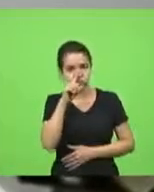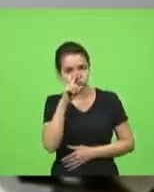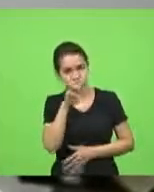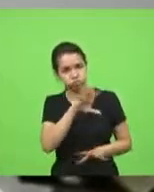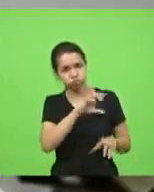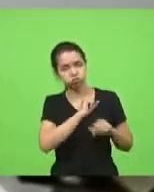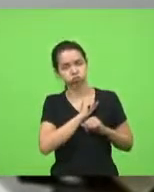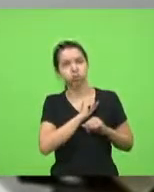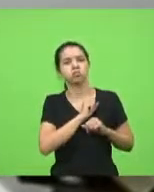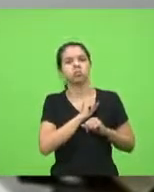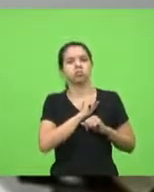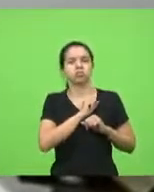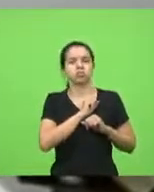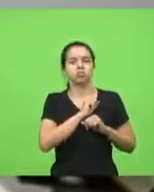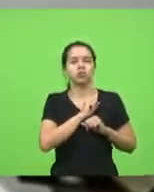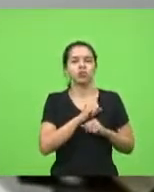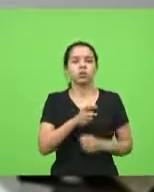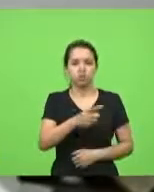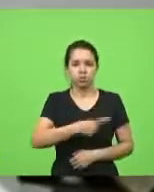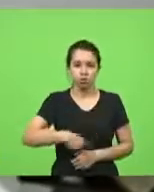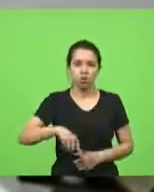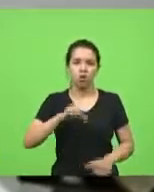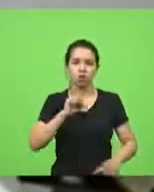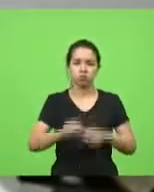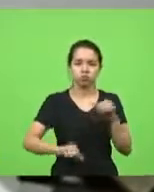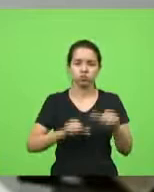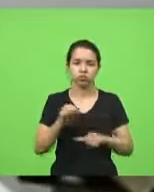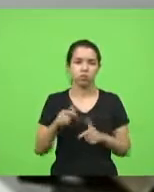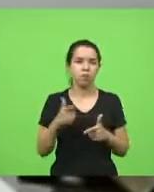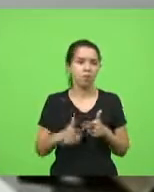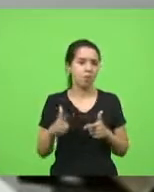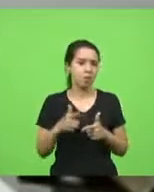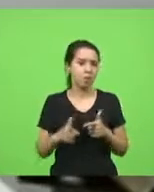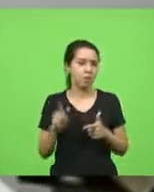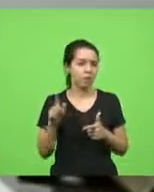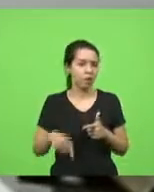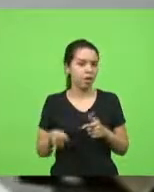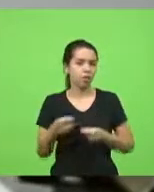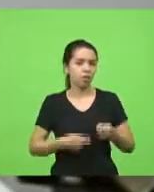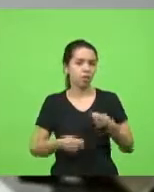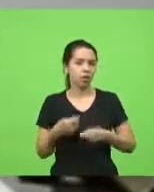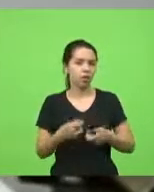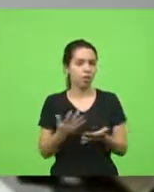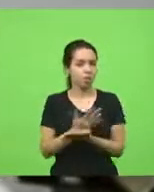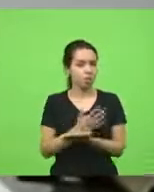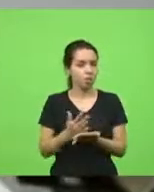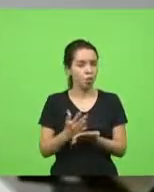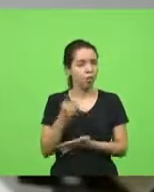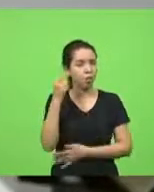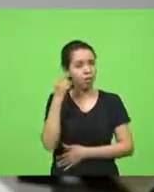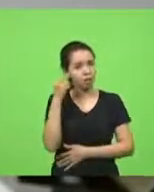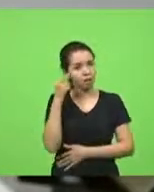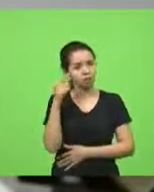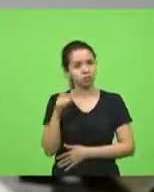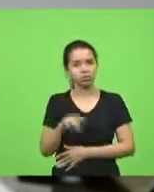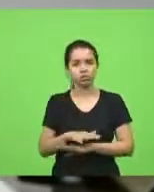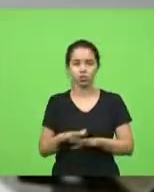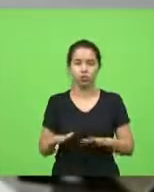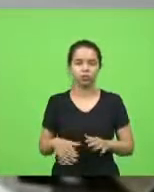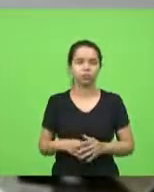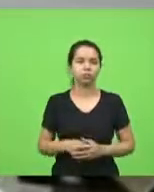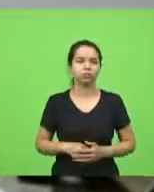assim é que a gente vai reverter esse problema chamado economia, que alguns pensam apenas nisso. Nós temos que